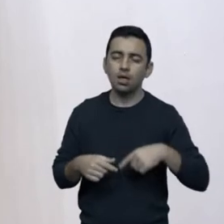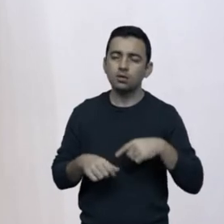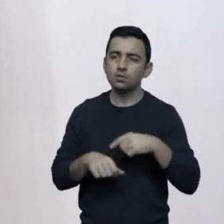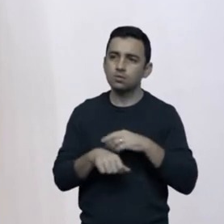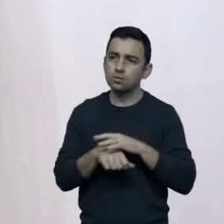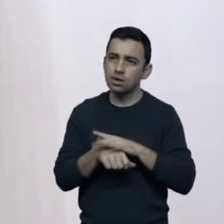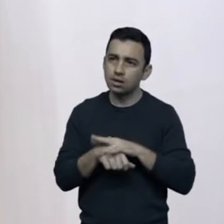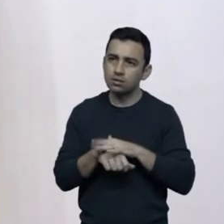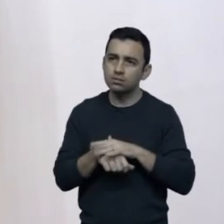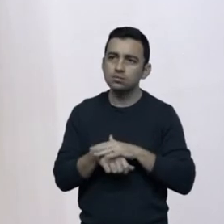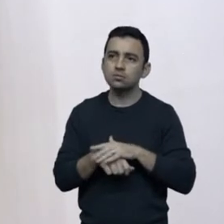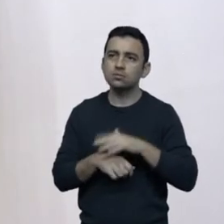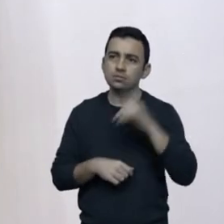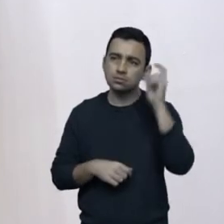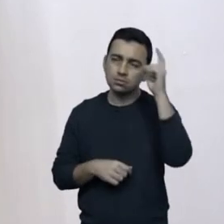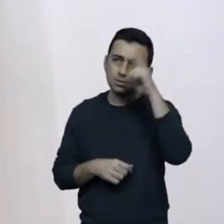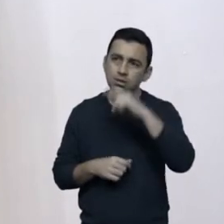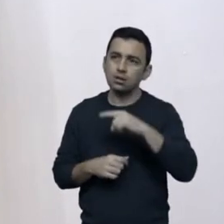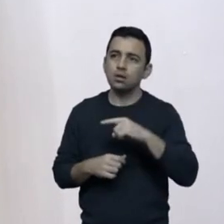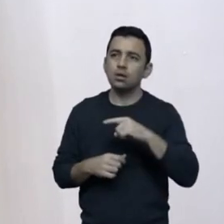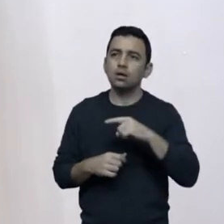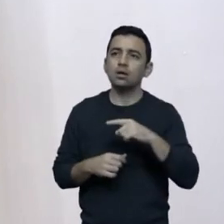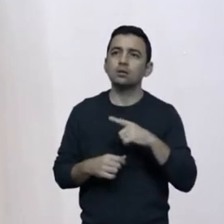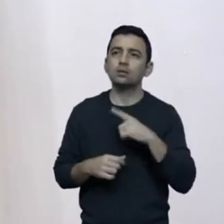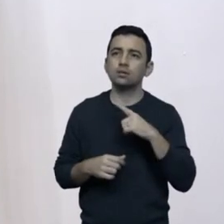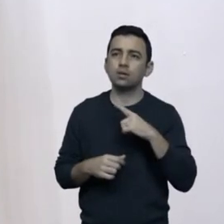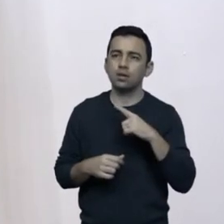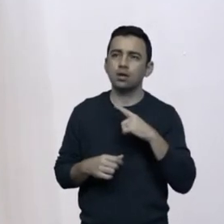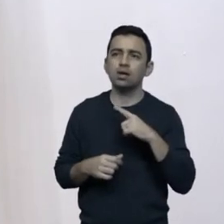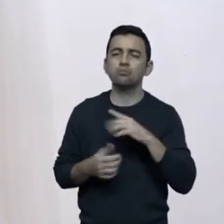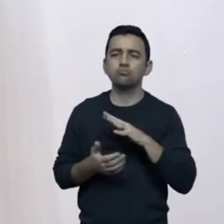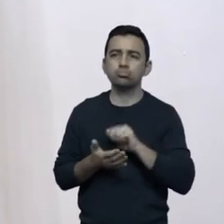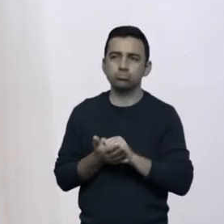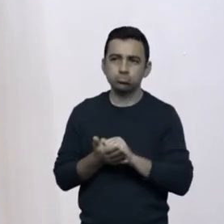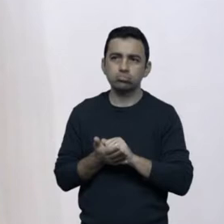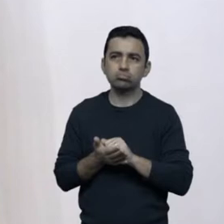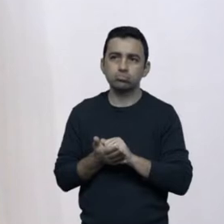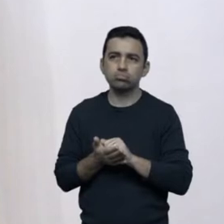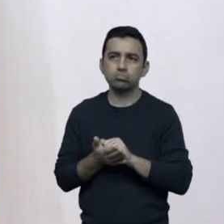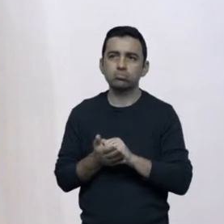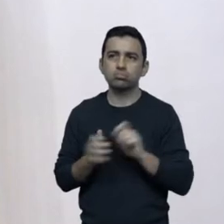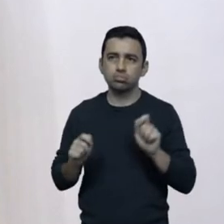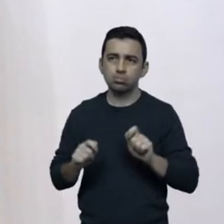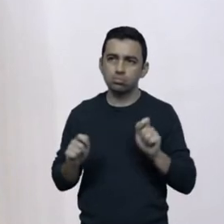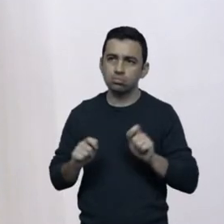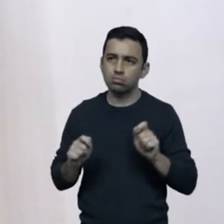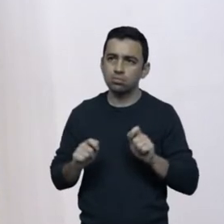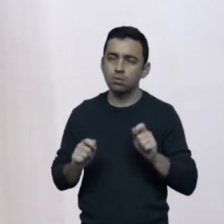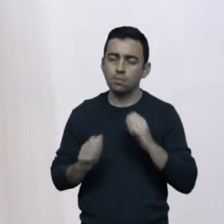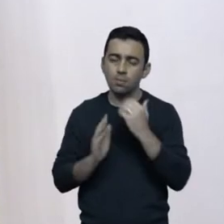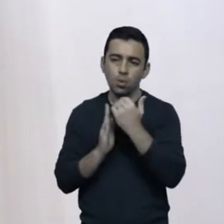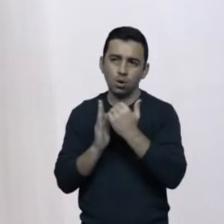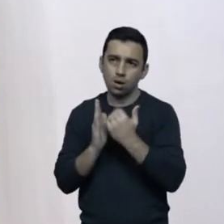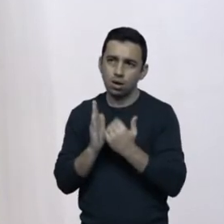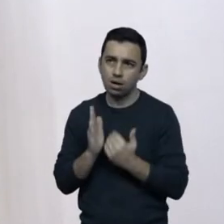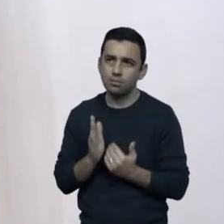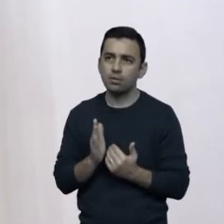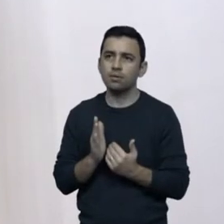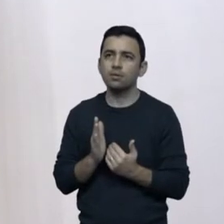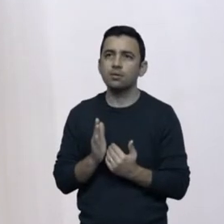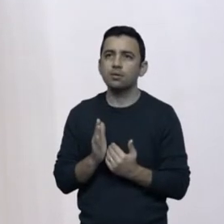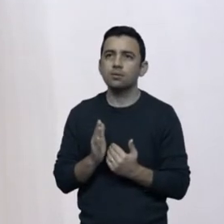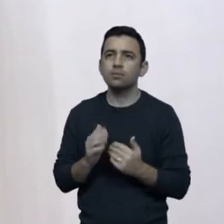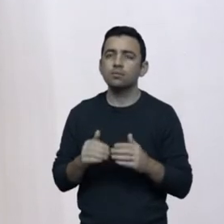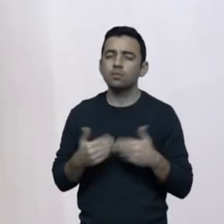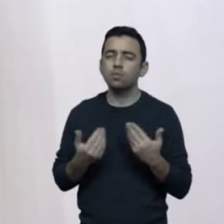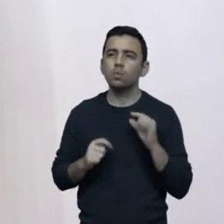na portaria 199, que credencia, que dá subsídios ao programa de doenças raras. Isso inclui